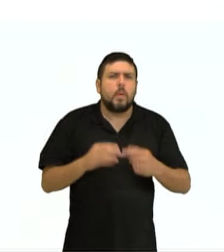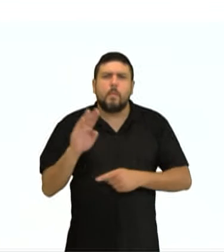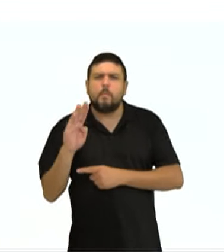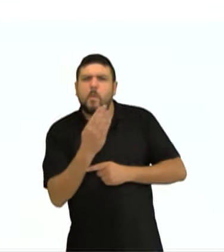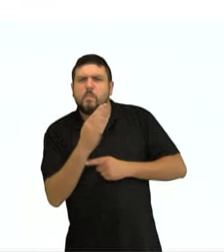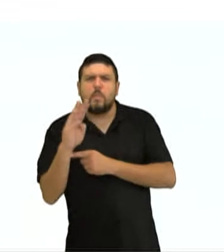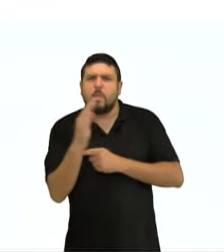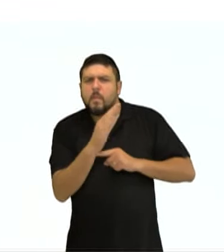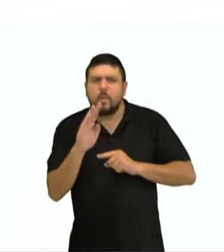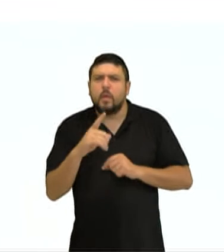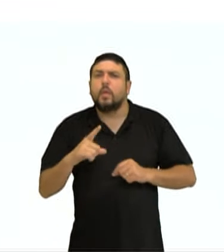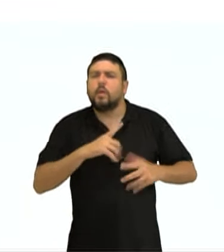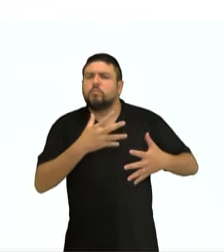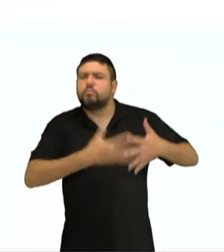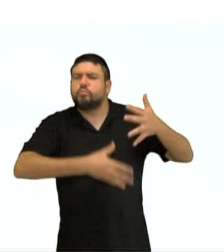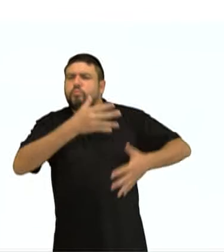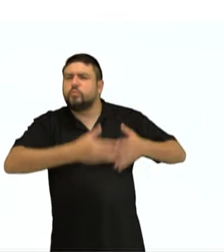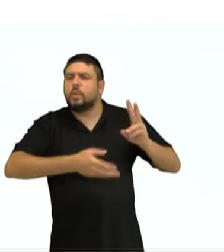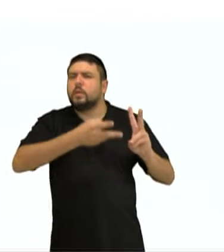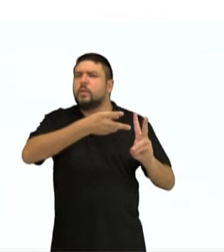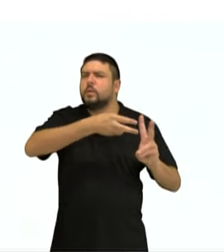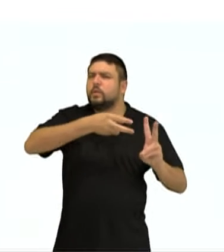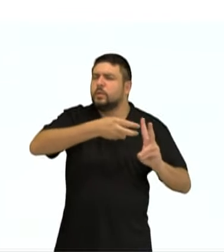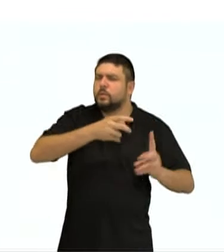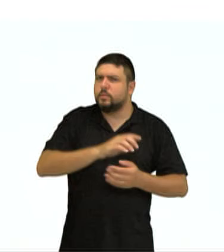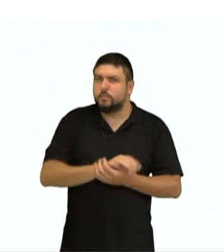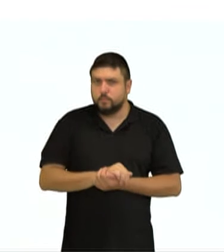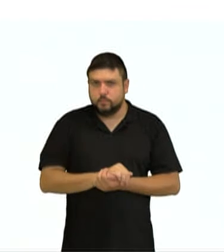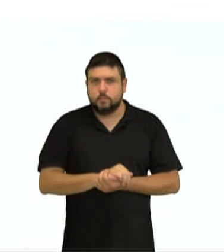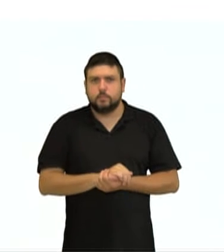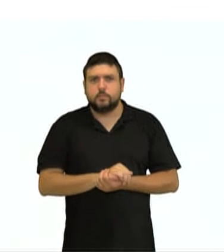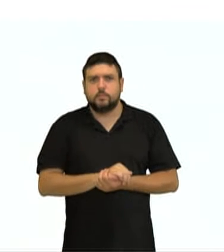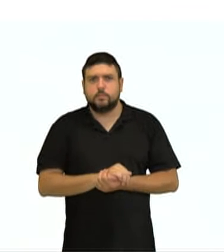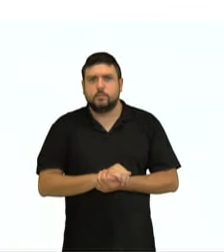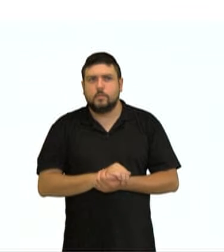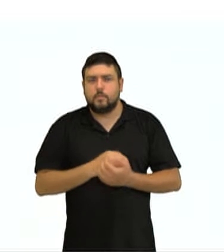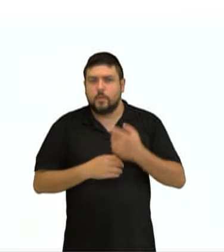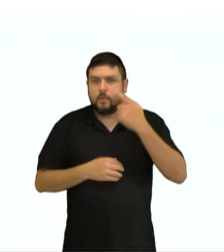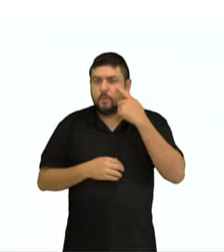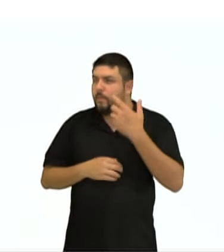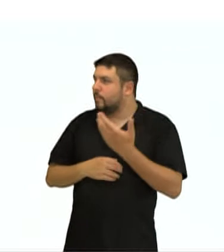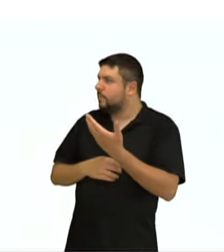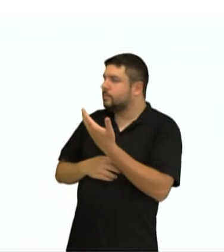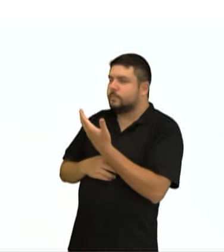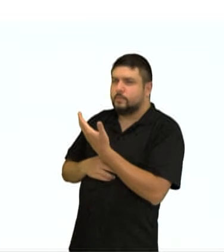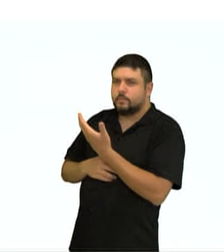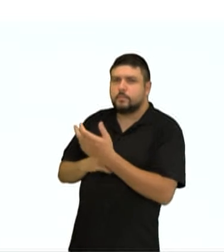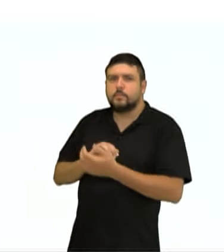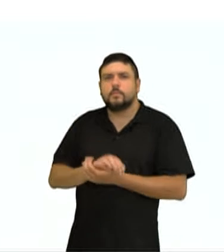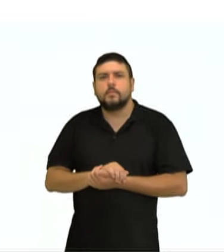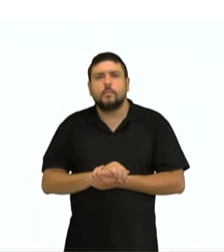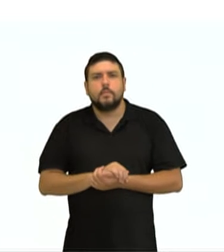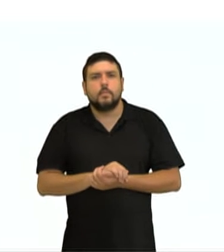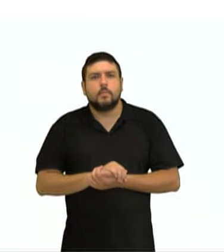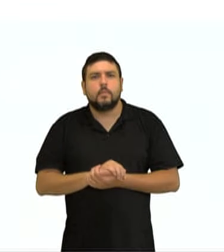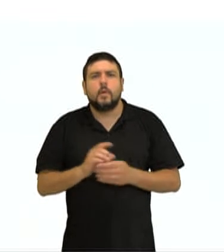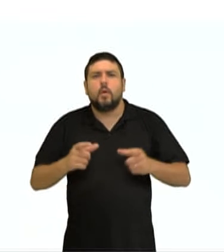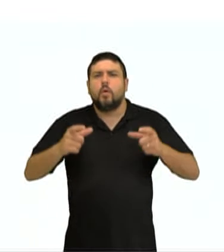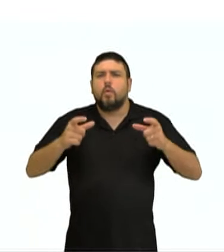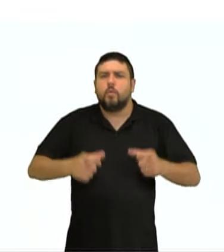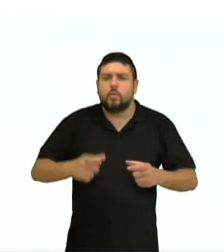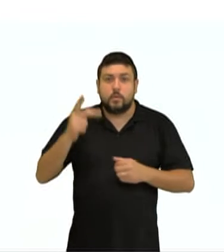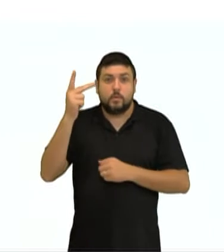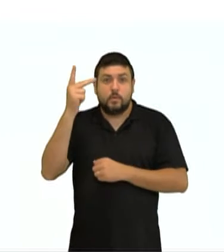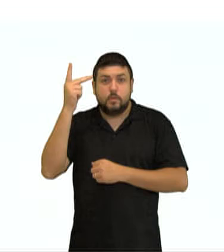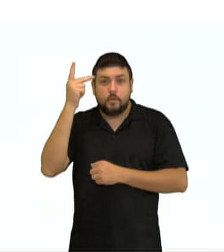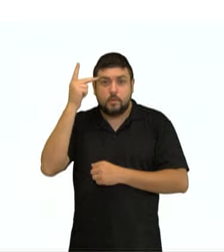povos indígenas? Trago aqui para vocês esse monumento, né, aos bandeirantes. É uma escultura em São Paulo, ali